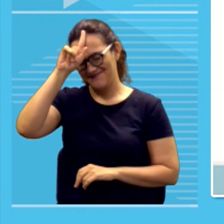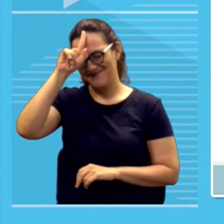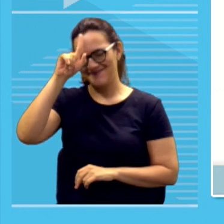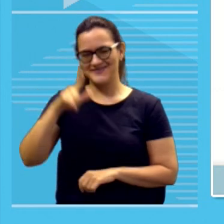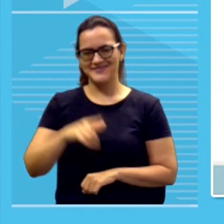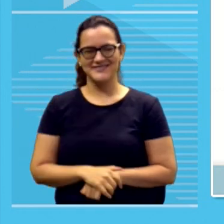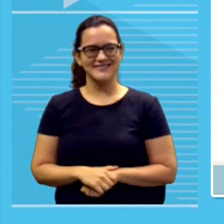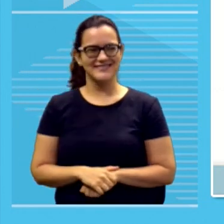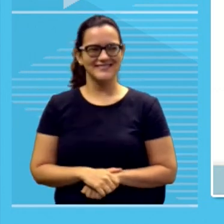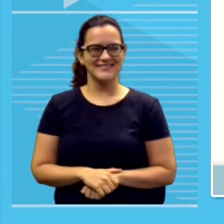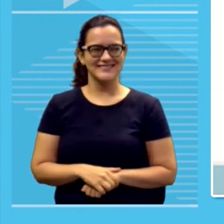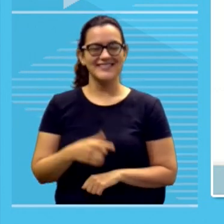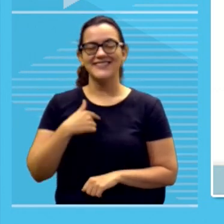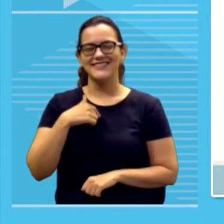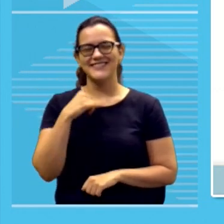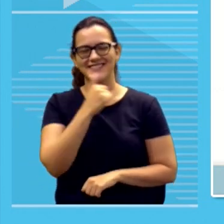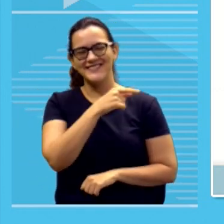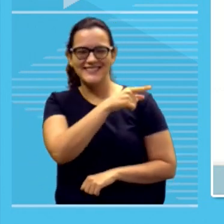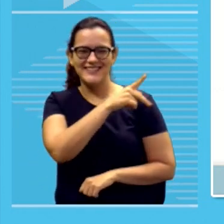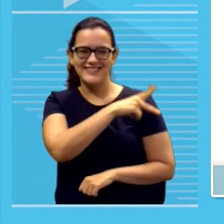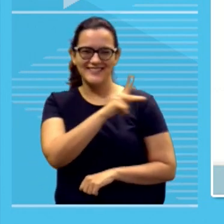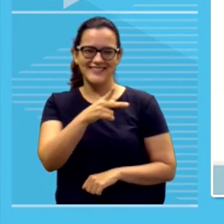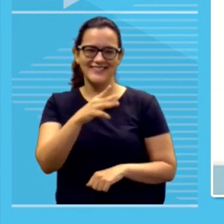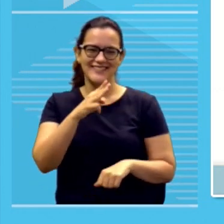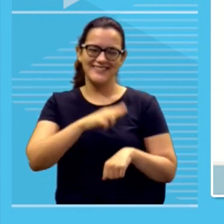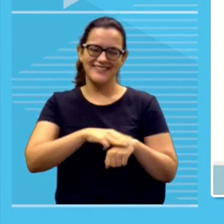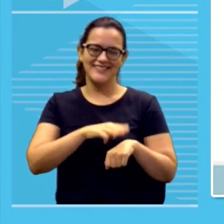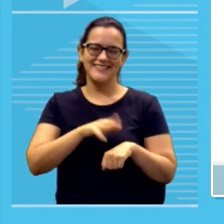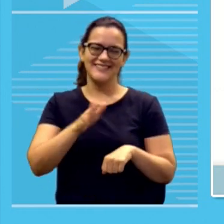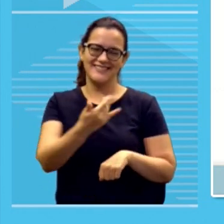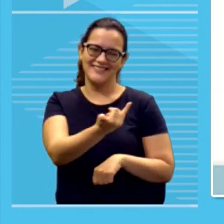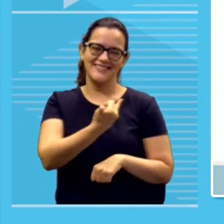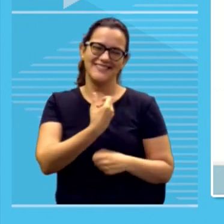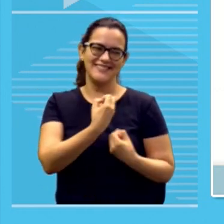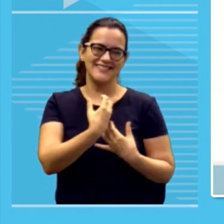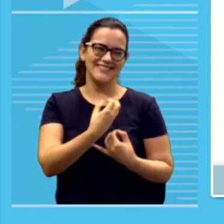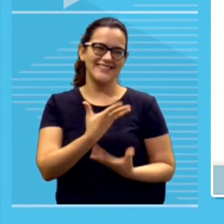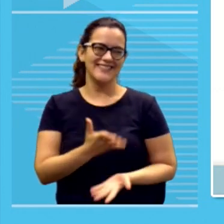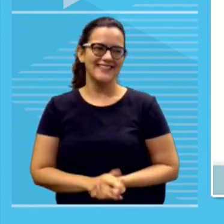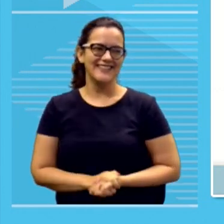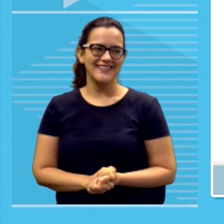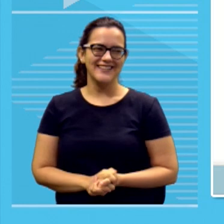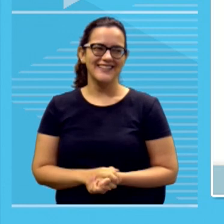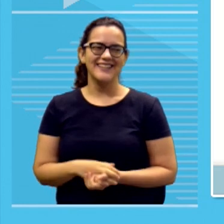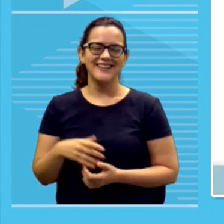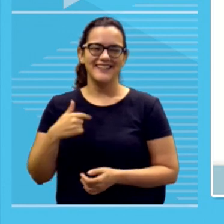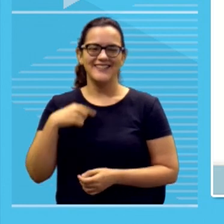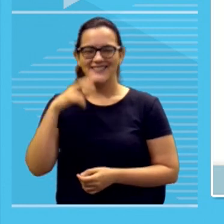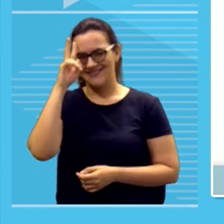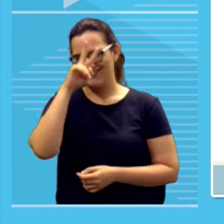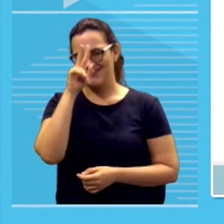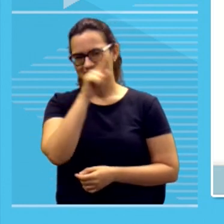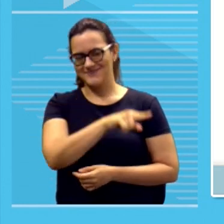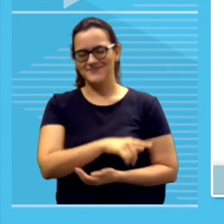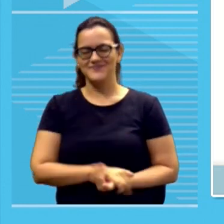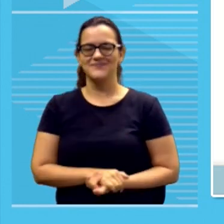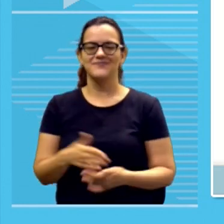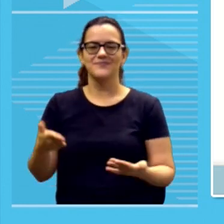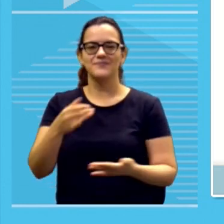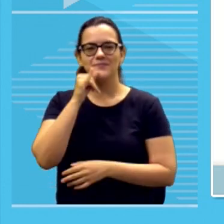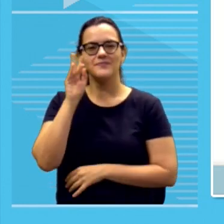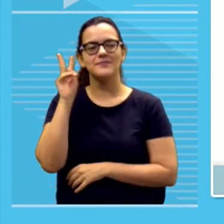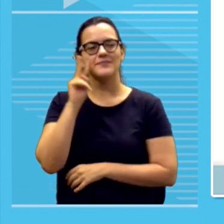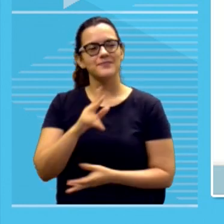permaneceu na raiz ele queria o perímetro Professor perímetro fica fácil agora é só